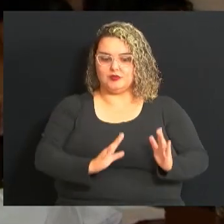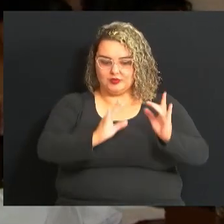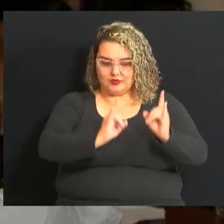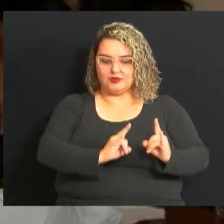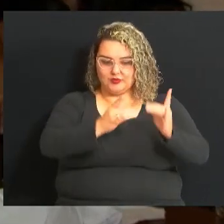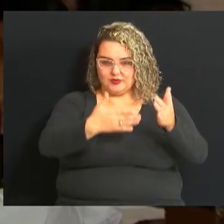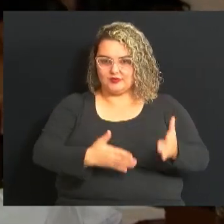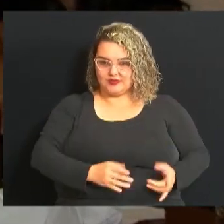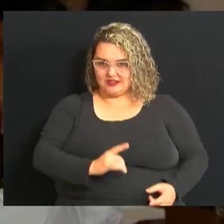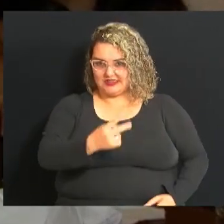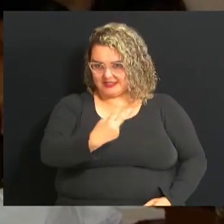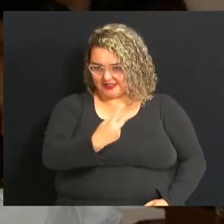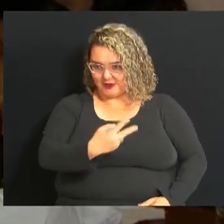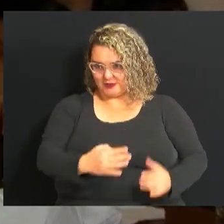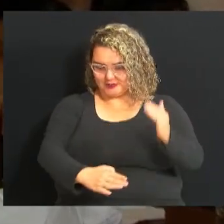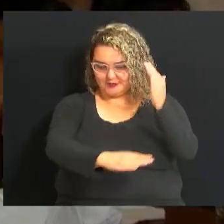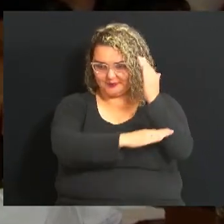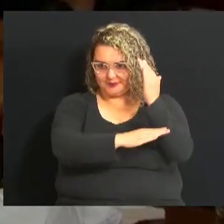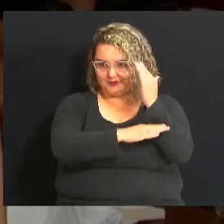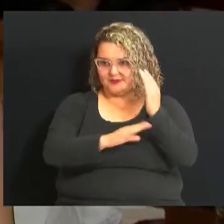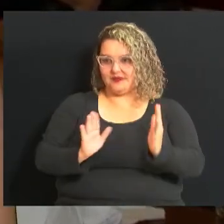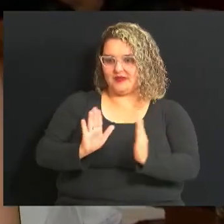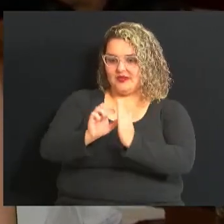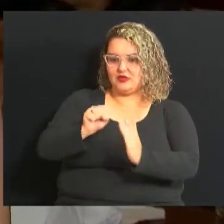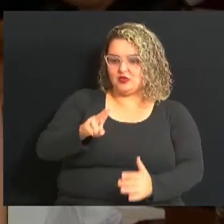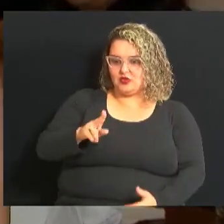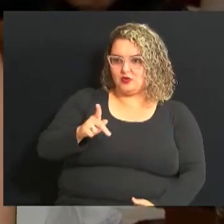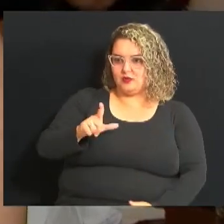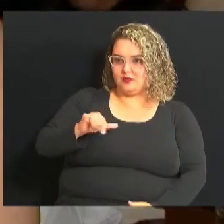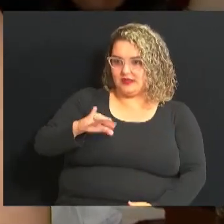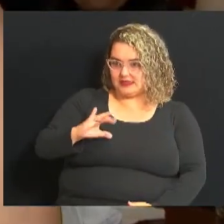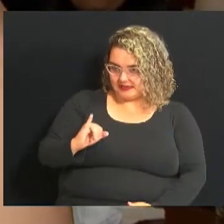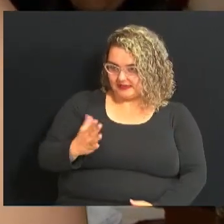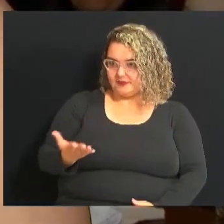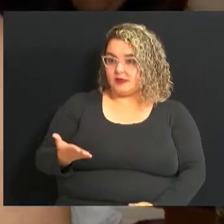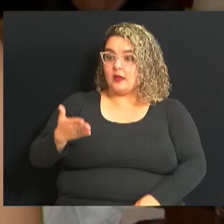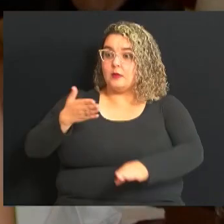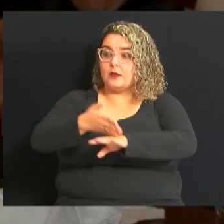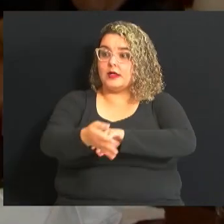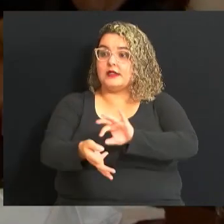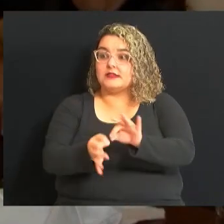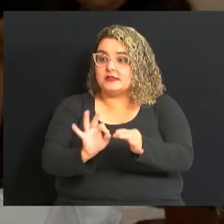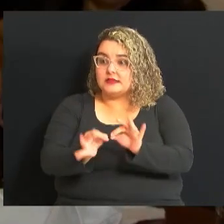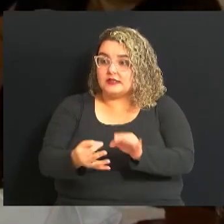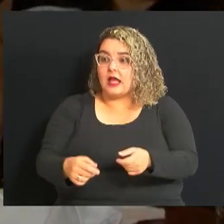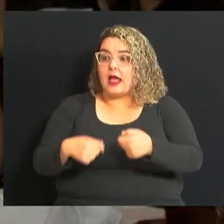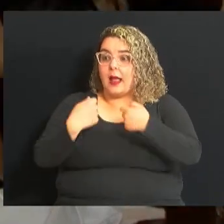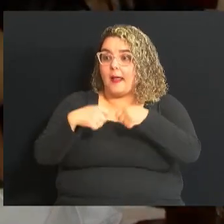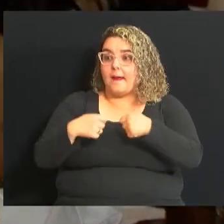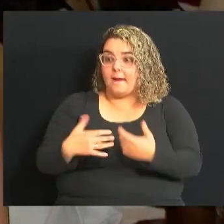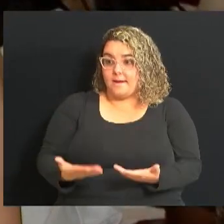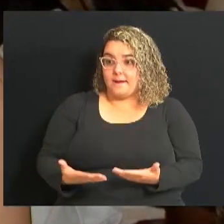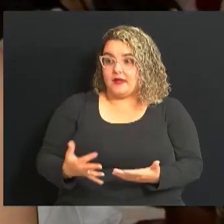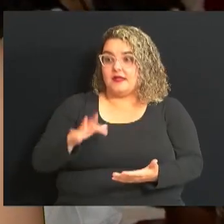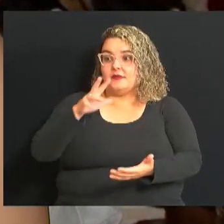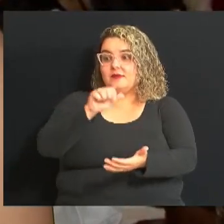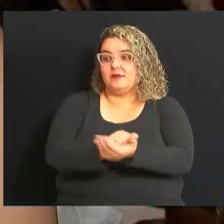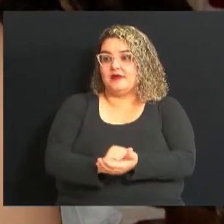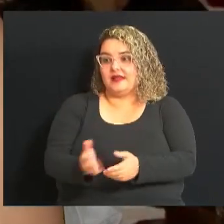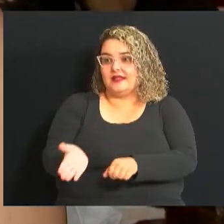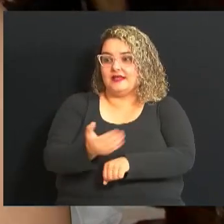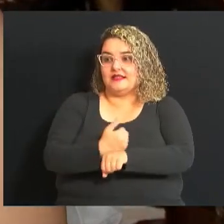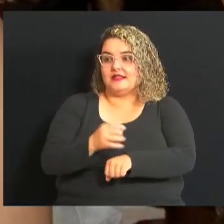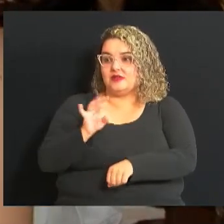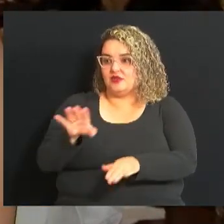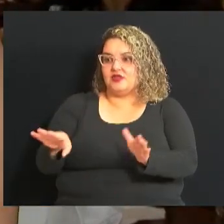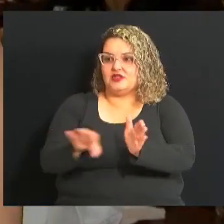em frente ao Suplicy. Para participar das oficinas, né, precisa fazer uma inscrição prévia, é só chegar e